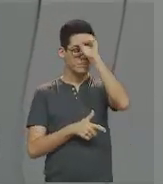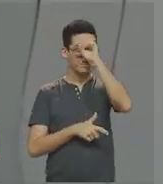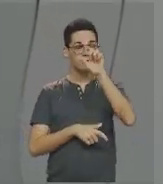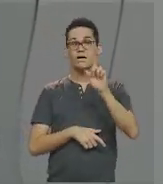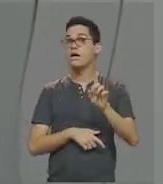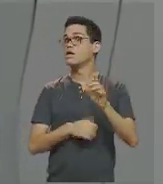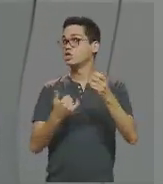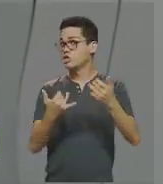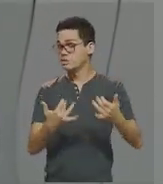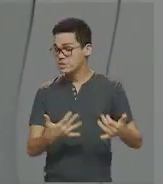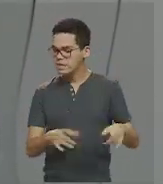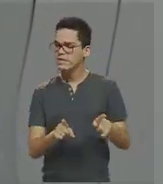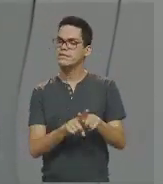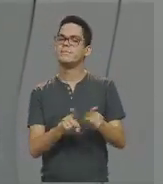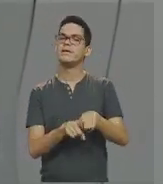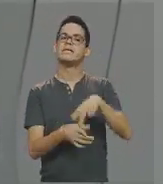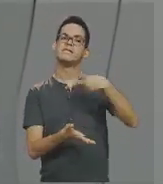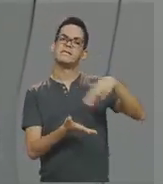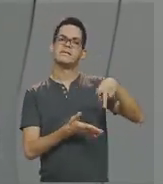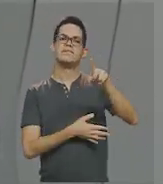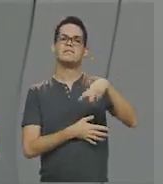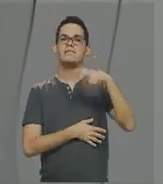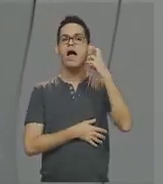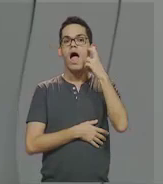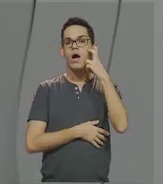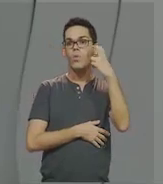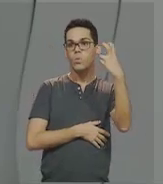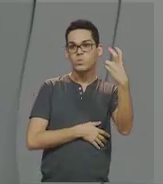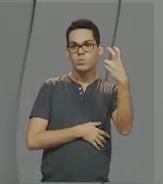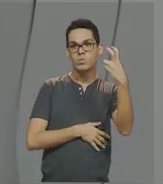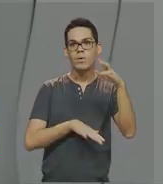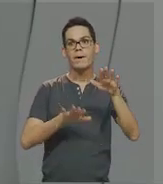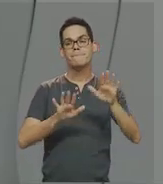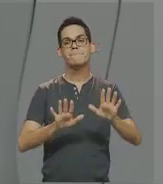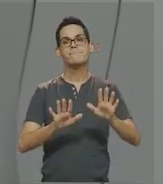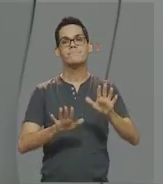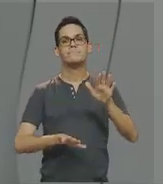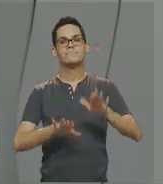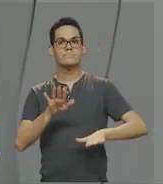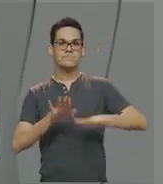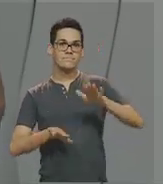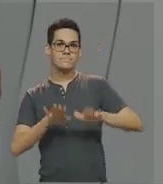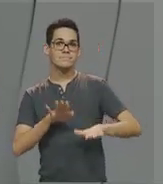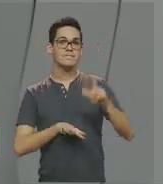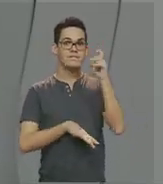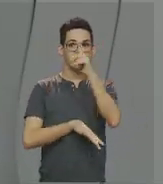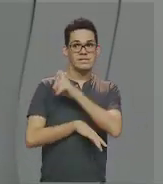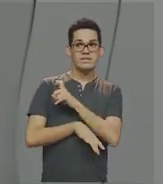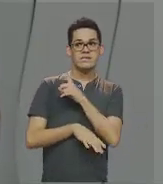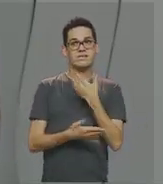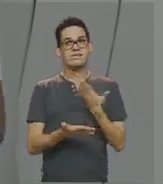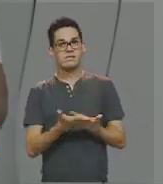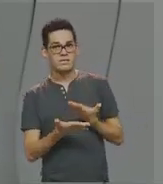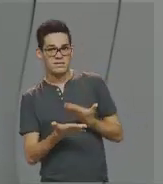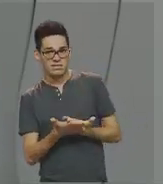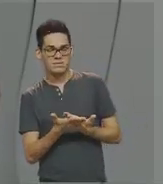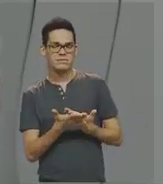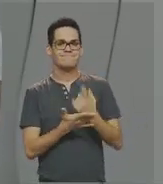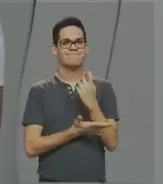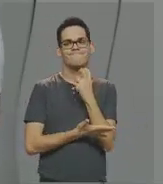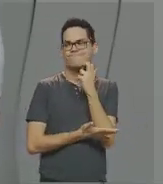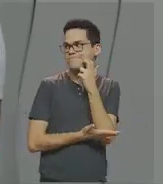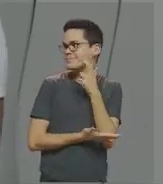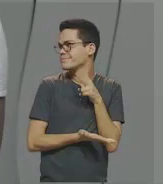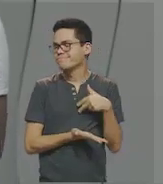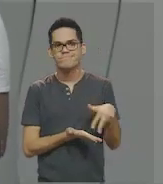cultura, como a gente estudou hoje de manhã, né? Porém, muitas das vezes ela tem dificuldade de entrar na escola por causa da timidez, porque as